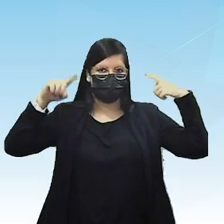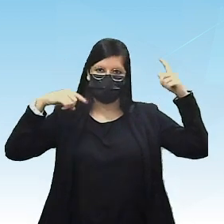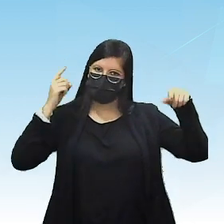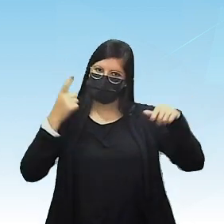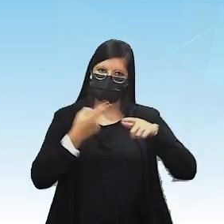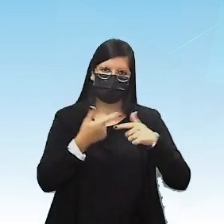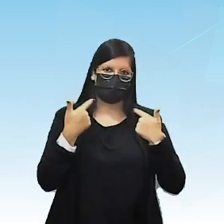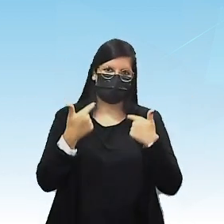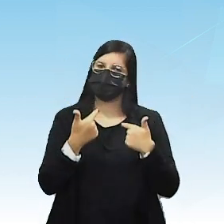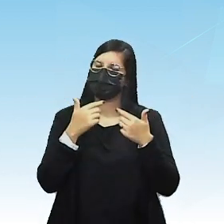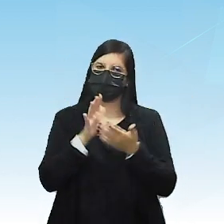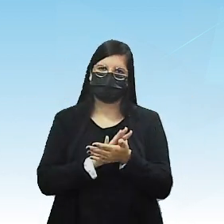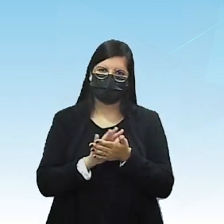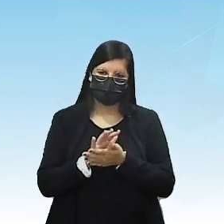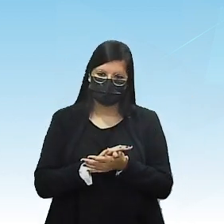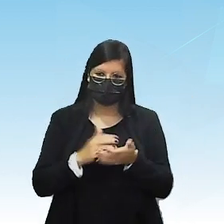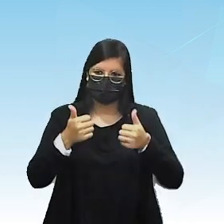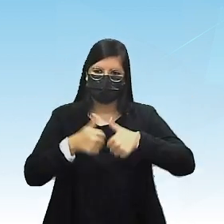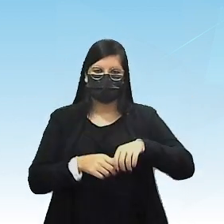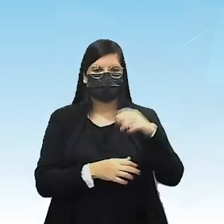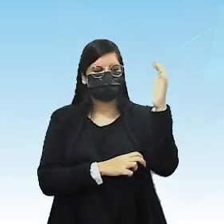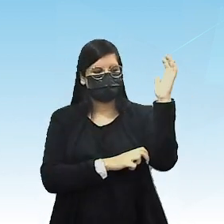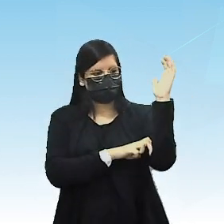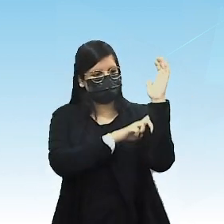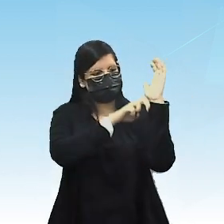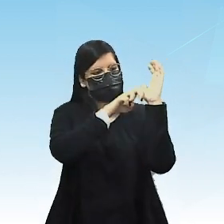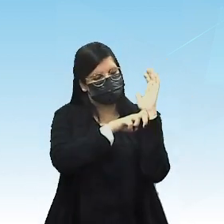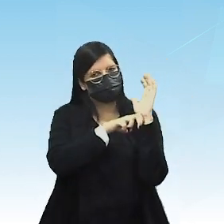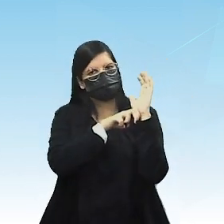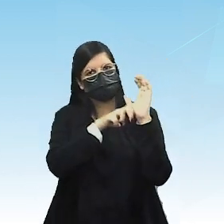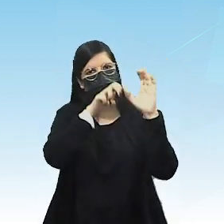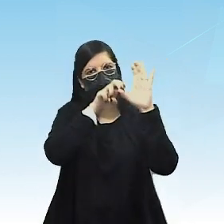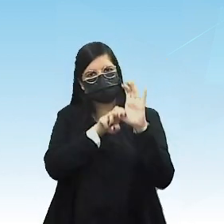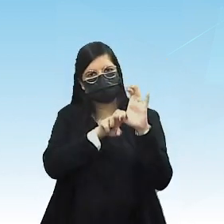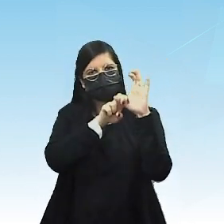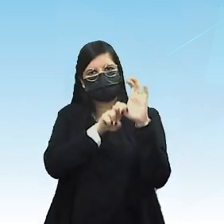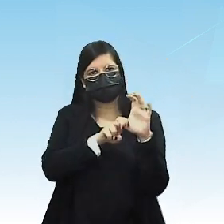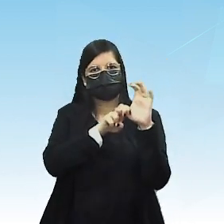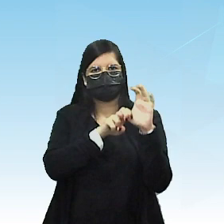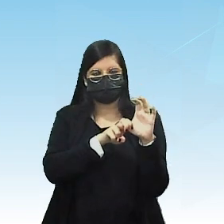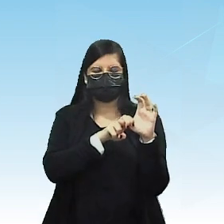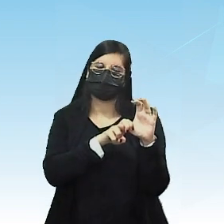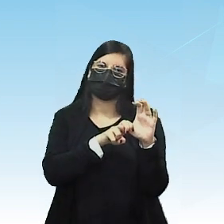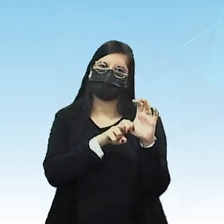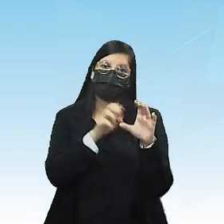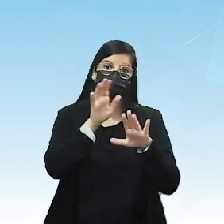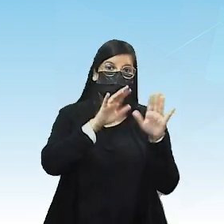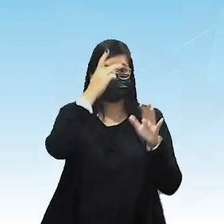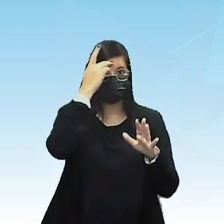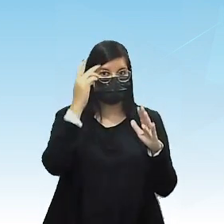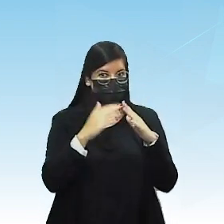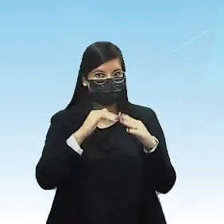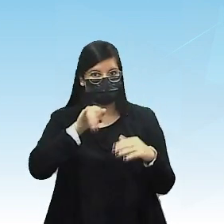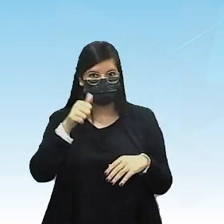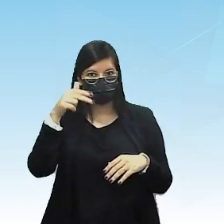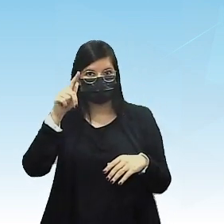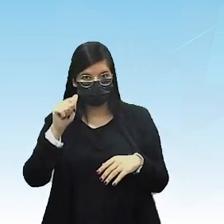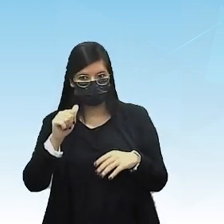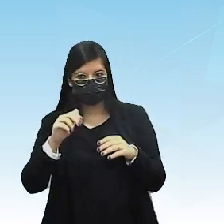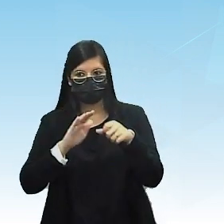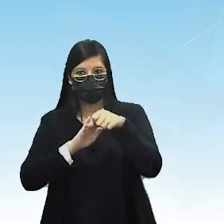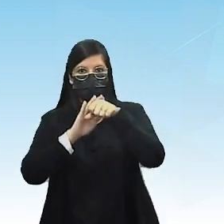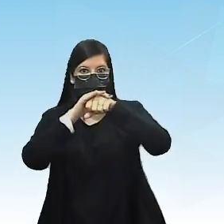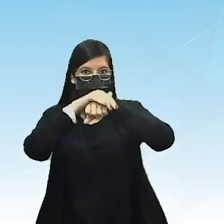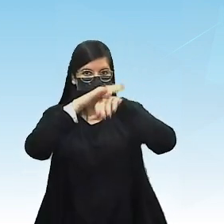não tinha graça nenhuma, então ele fica lá em cima do coqueiro na praia do Janga. Então, cuidado dos moradores do Janga, quando foram em noite de lua cheia, forem